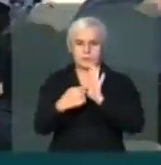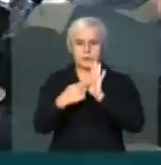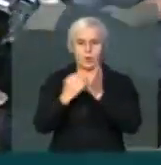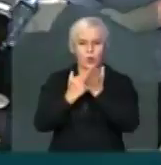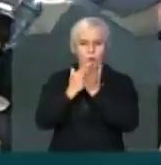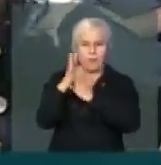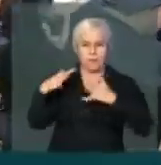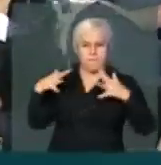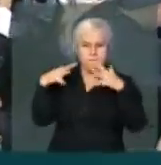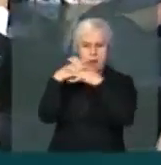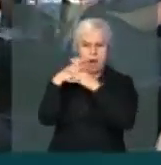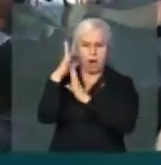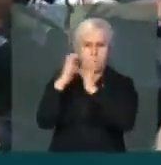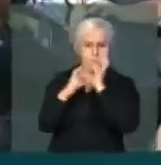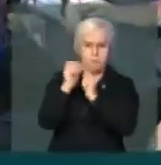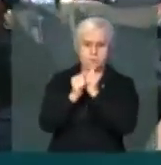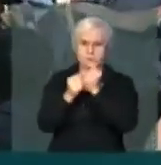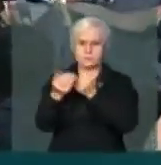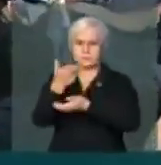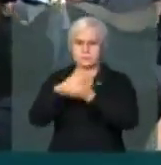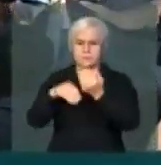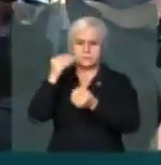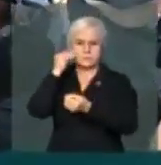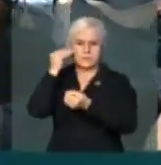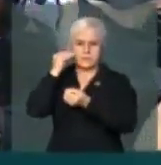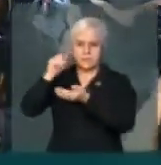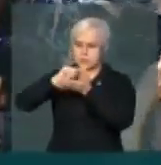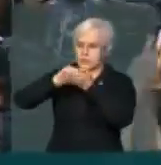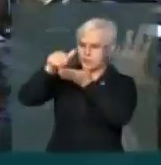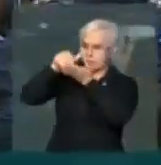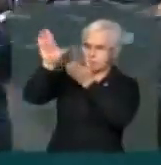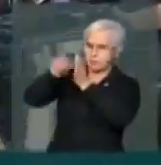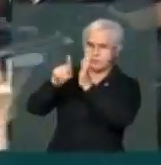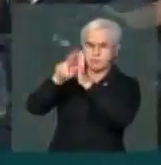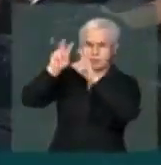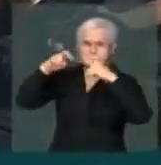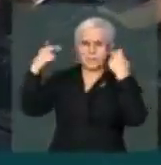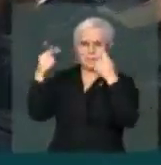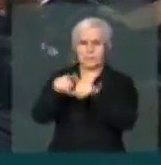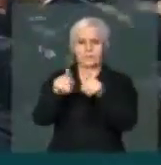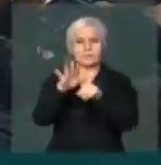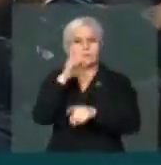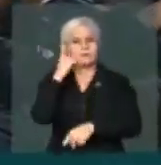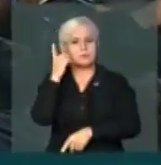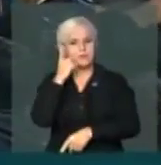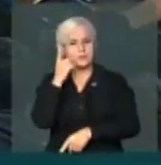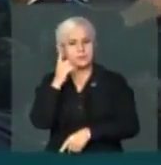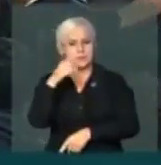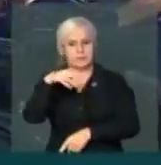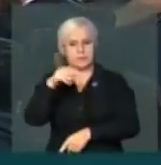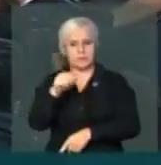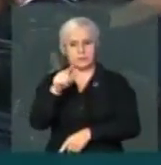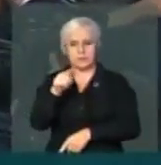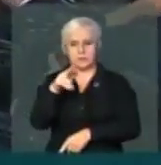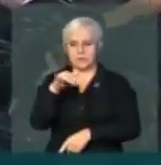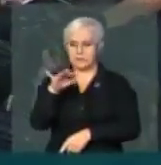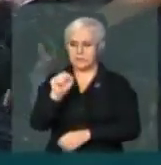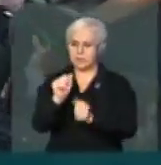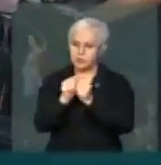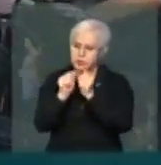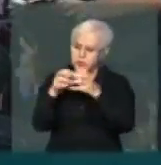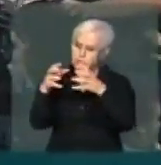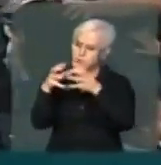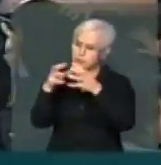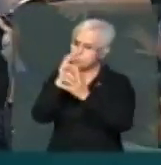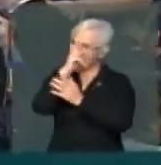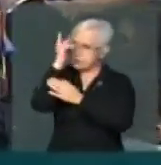de tumulto nessa tentativa de esvaziar as galerias. Deputado Wanderlei Macris também, junto aos manifestantes, as pessoas que